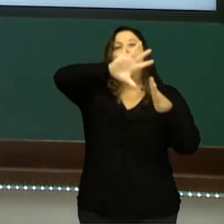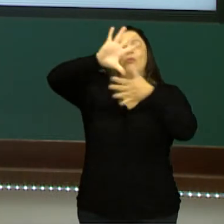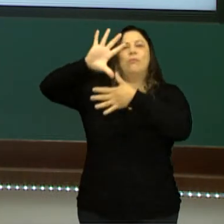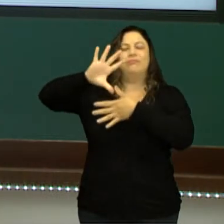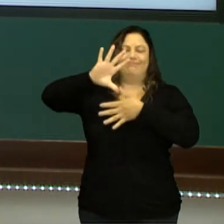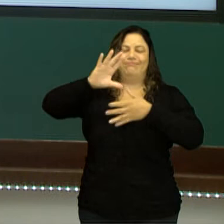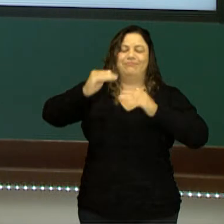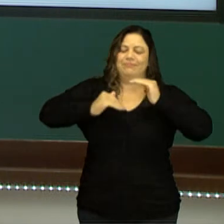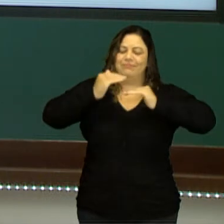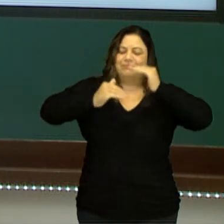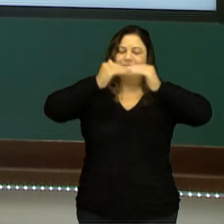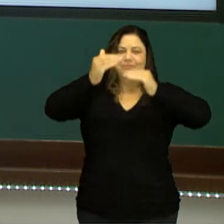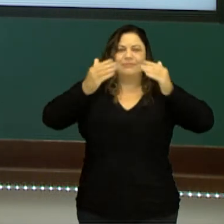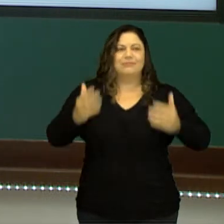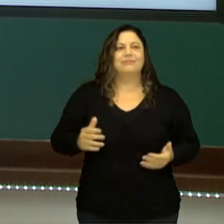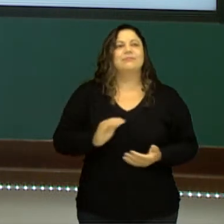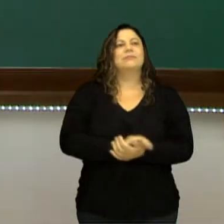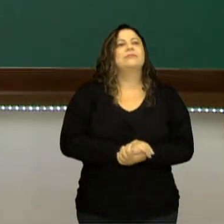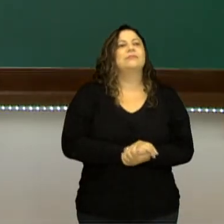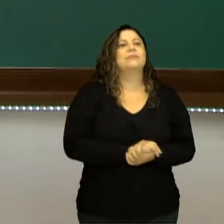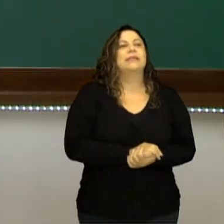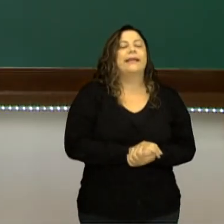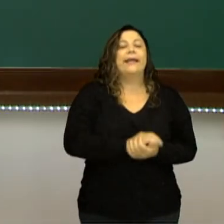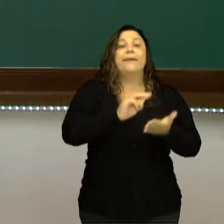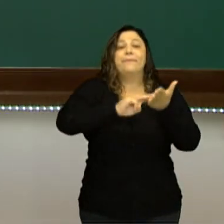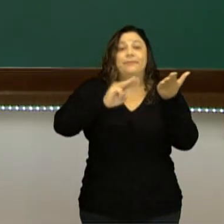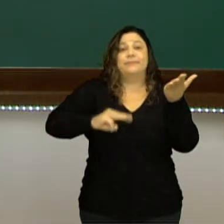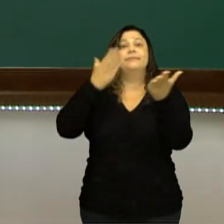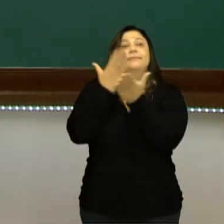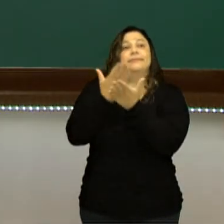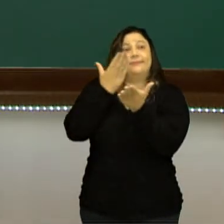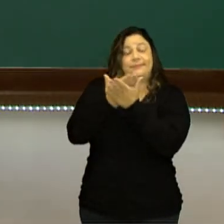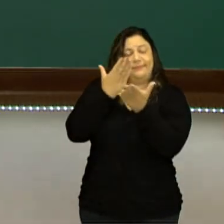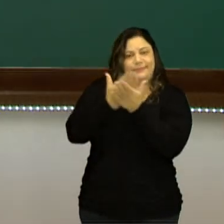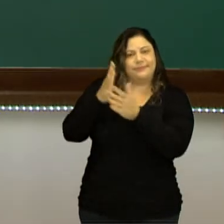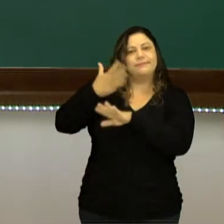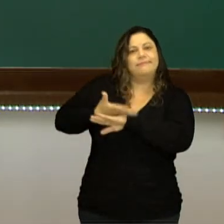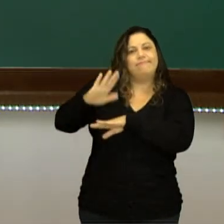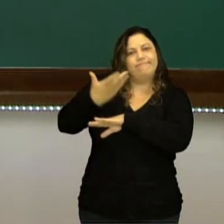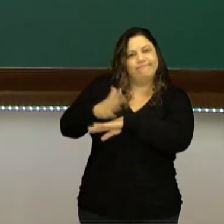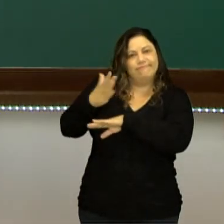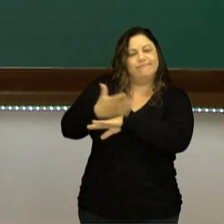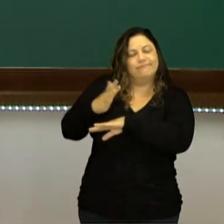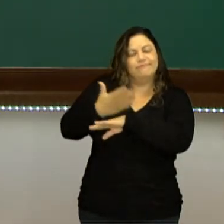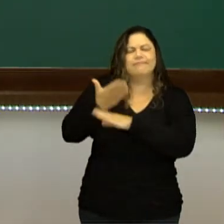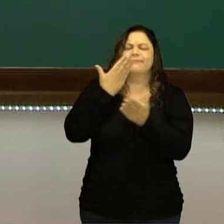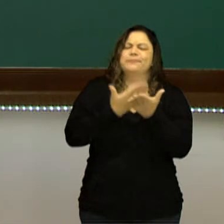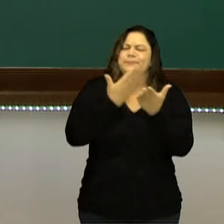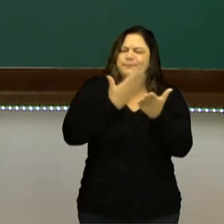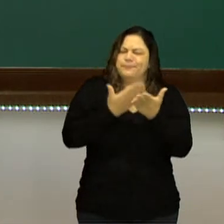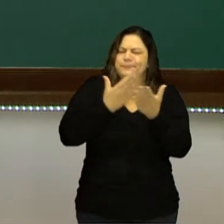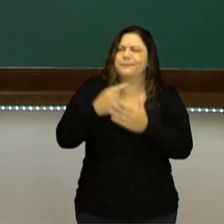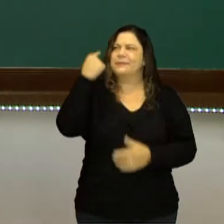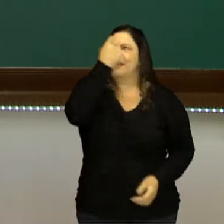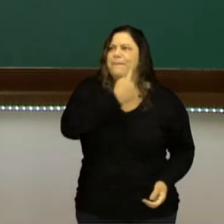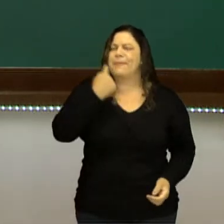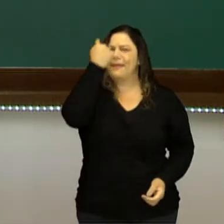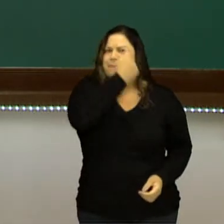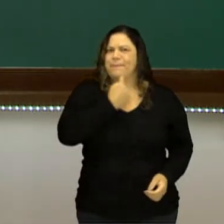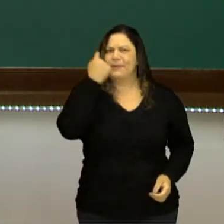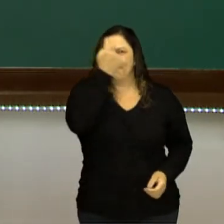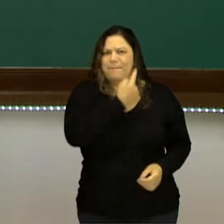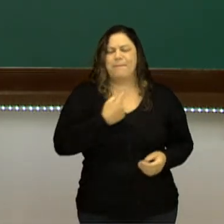seu. Pessoal, métodos de estudo, exercitar, né? Então, estudar requer horas ali de